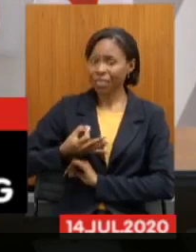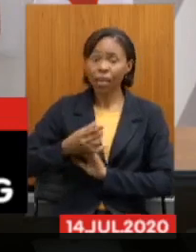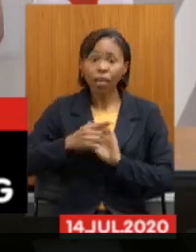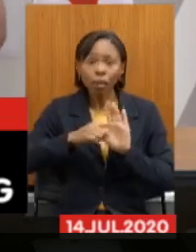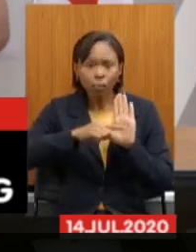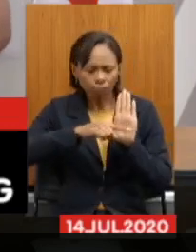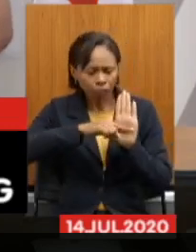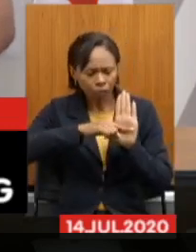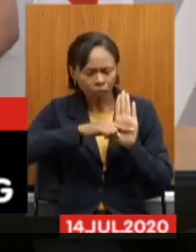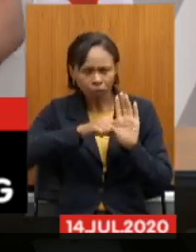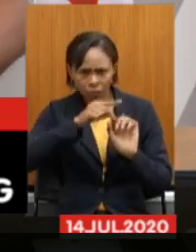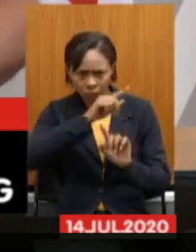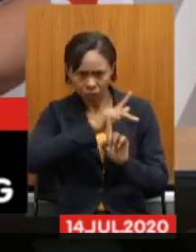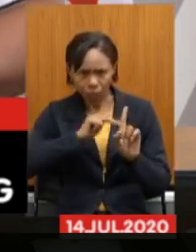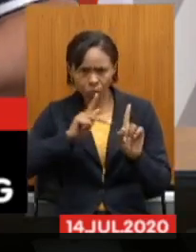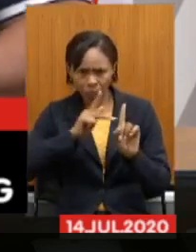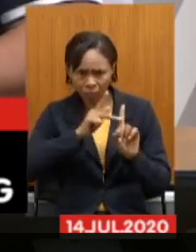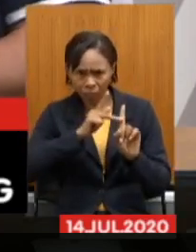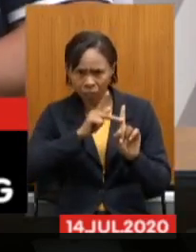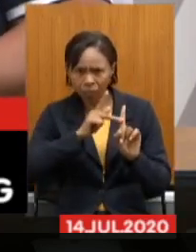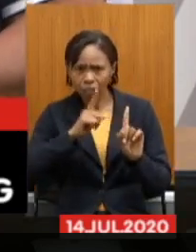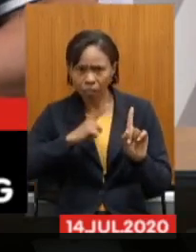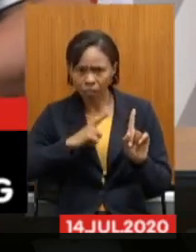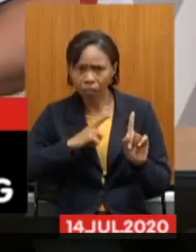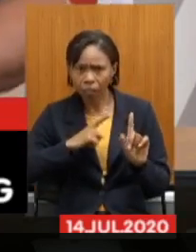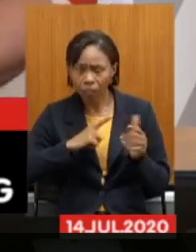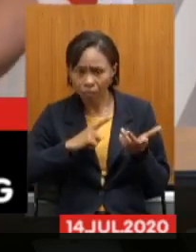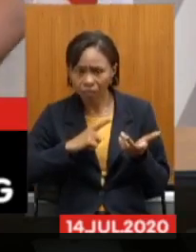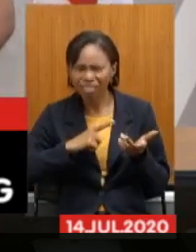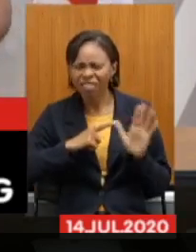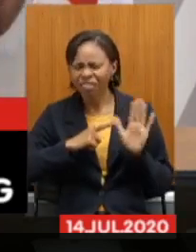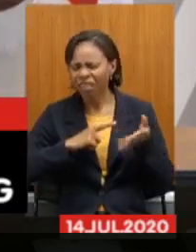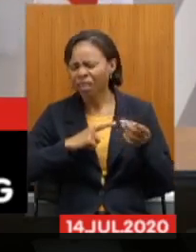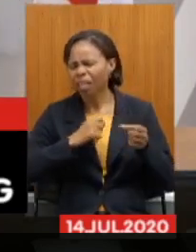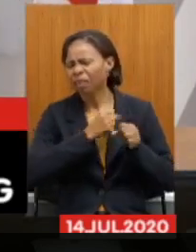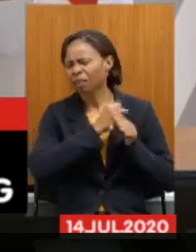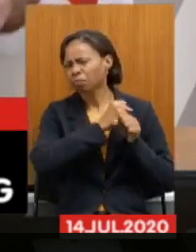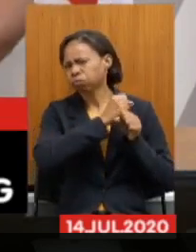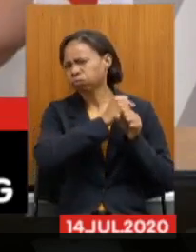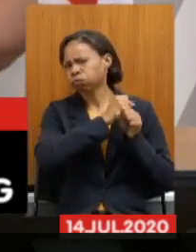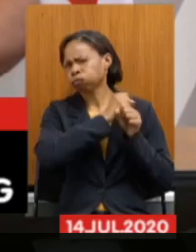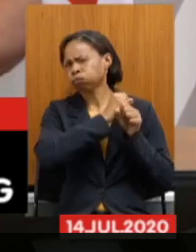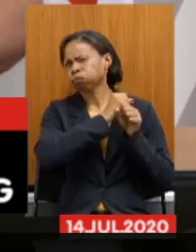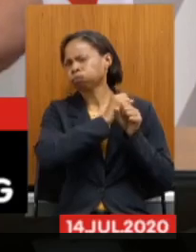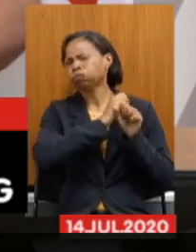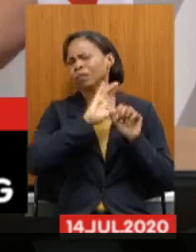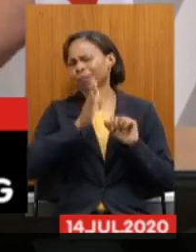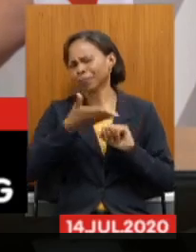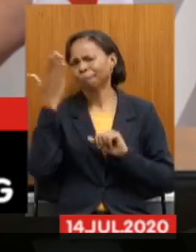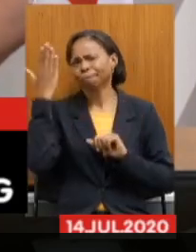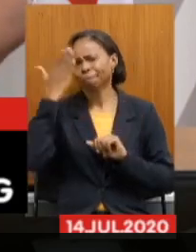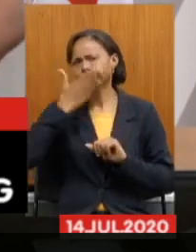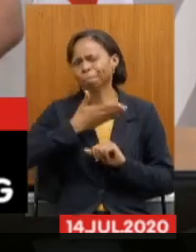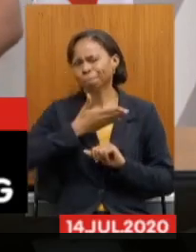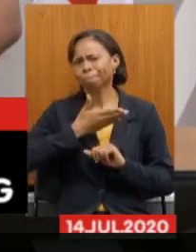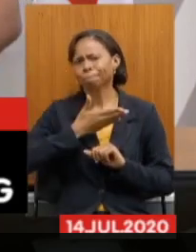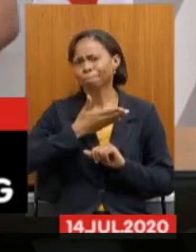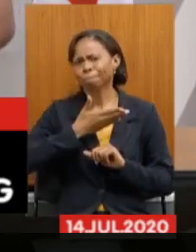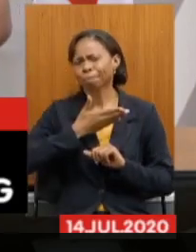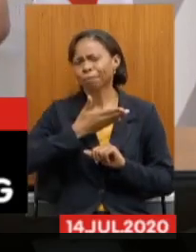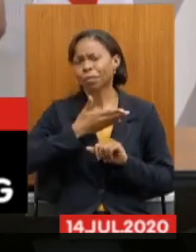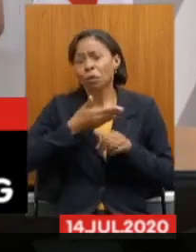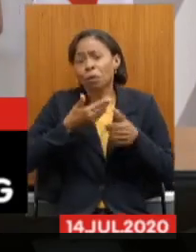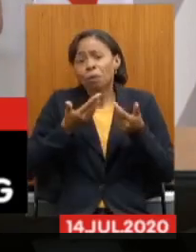gente, está mais que provado ao longo dos anos, deputada Beatriz, deputado professor Cleitinho,